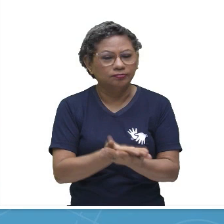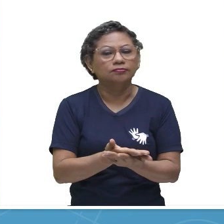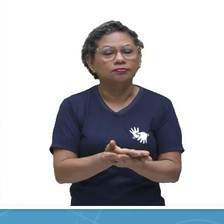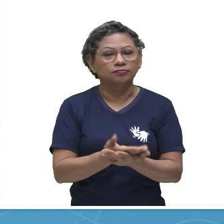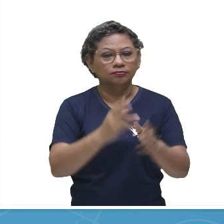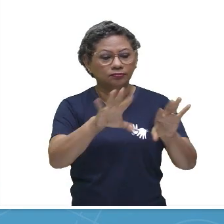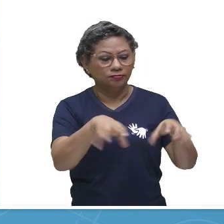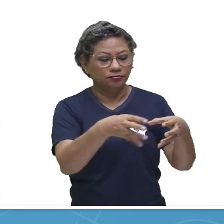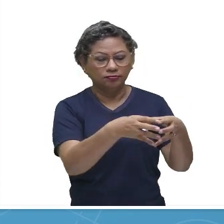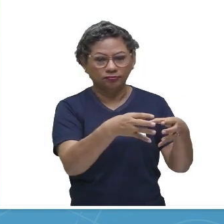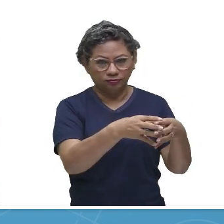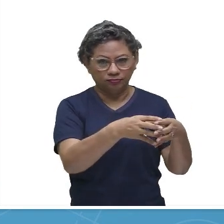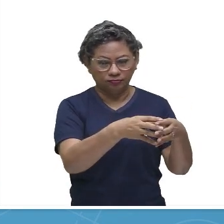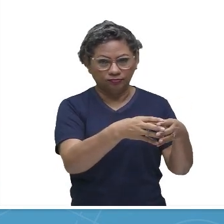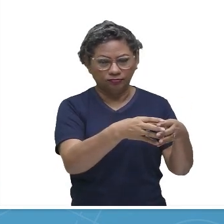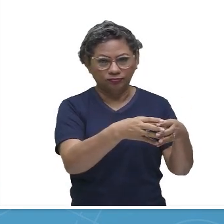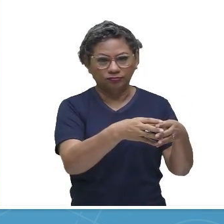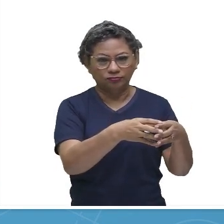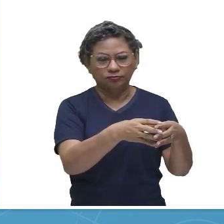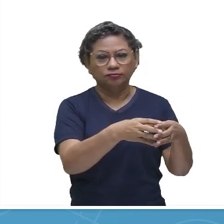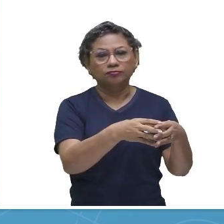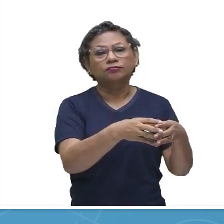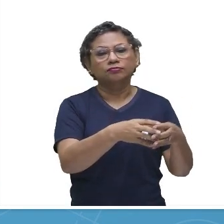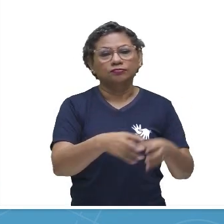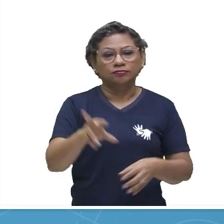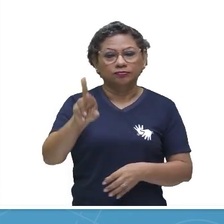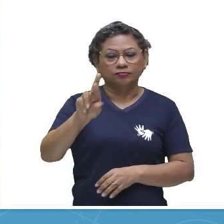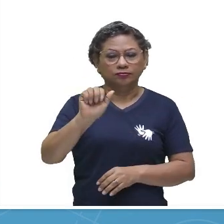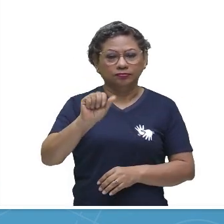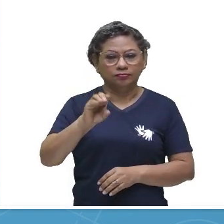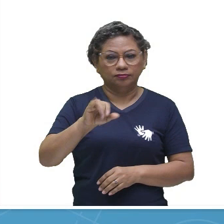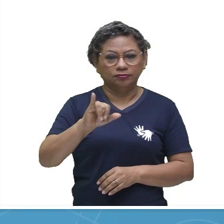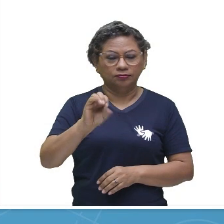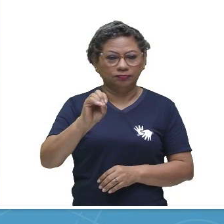o conjunto dos números racionais. Então, nós temos aqui